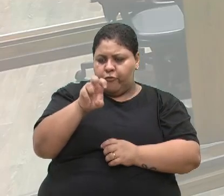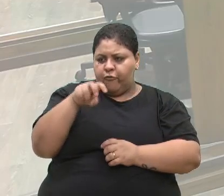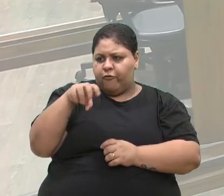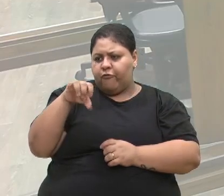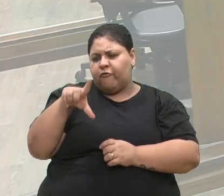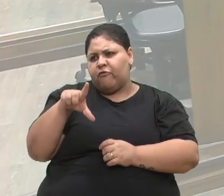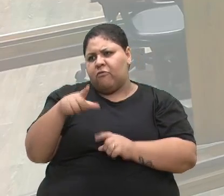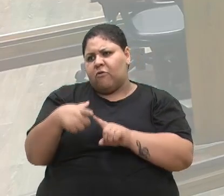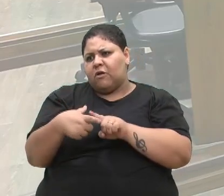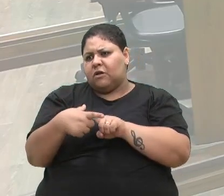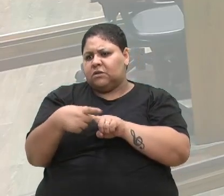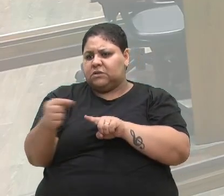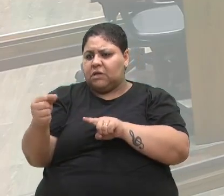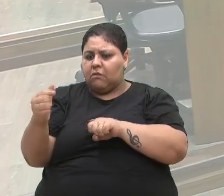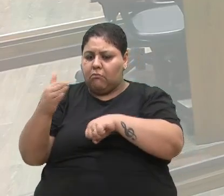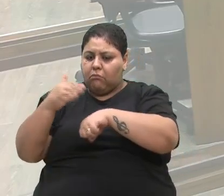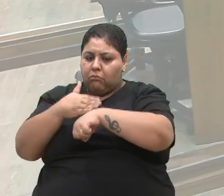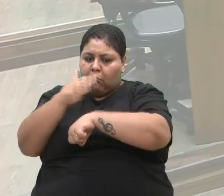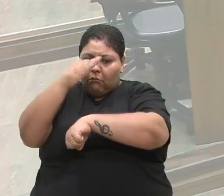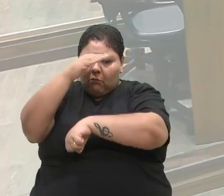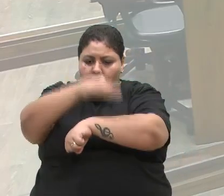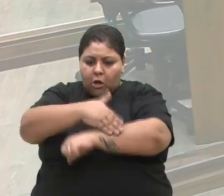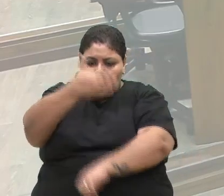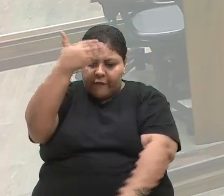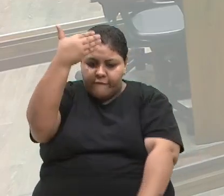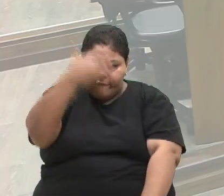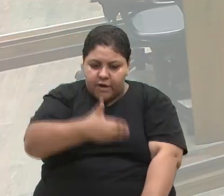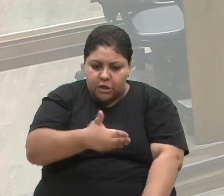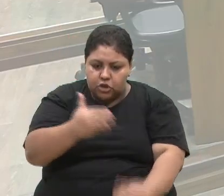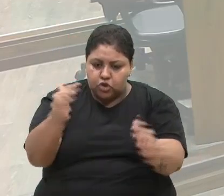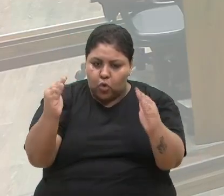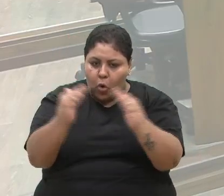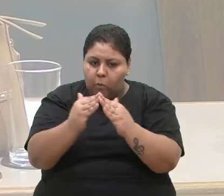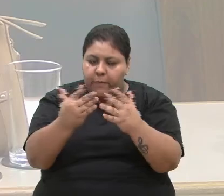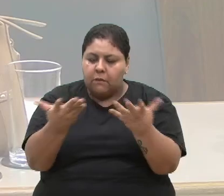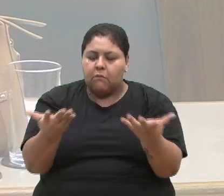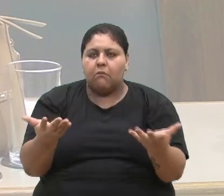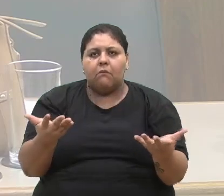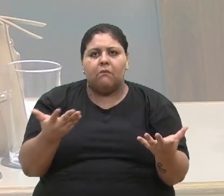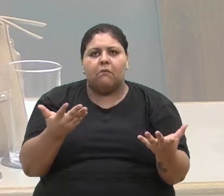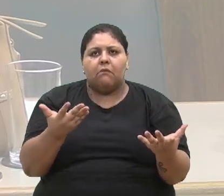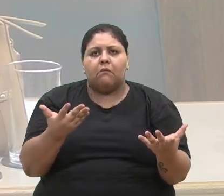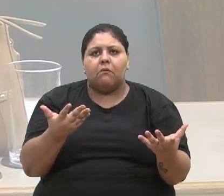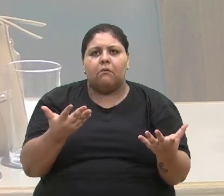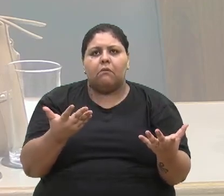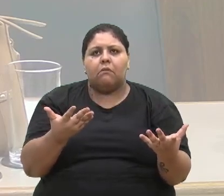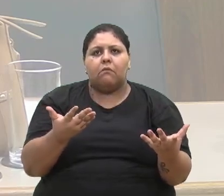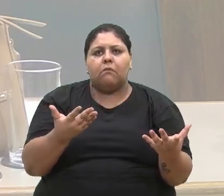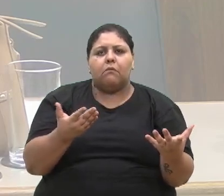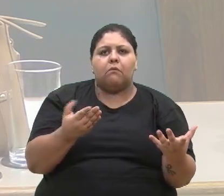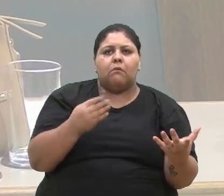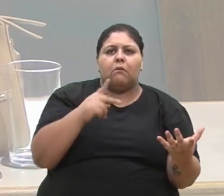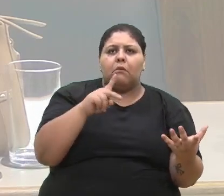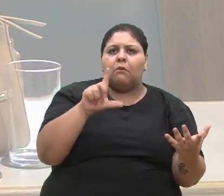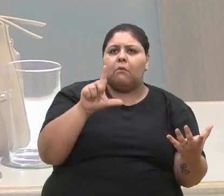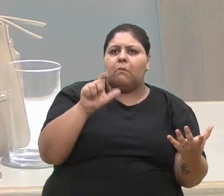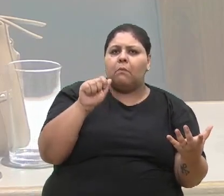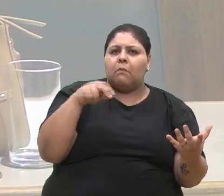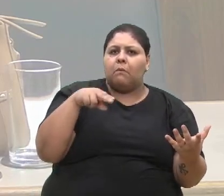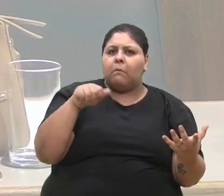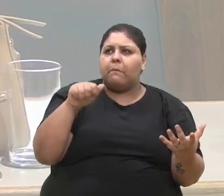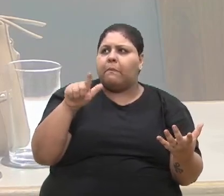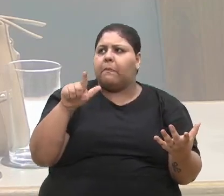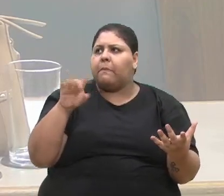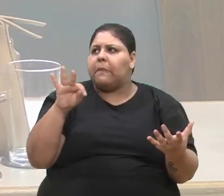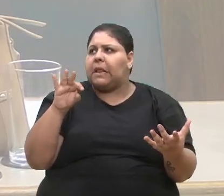saiu um quebra-mola na frente do Clube Social do Juvenil. E no Planalto, no Esplanada, no Reolon,